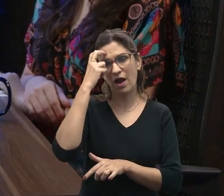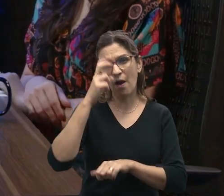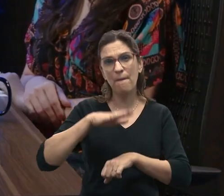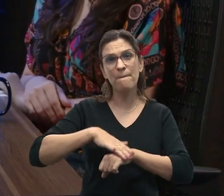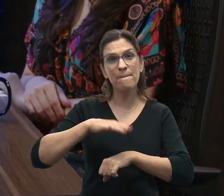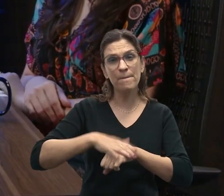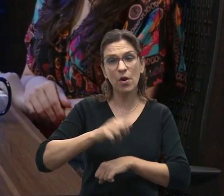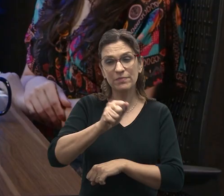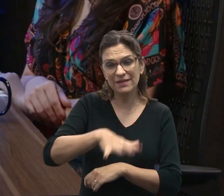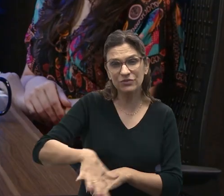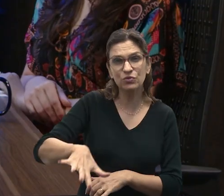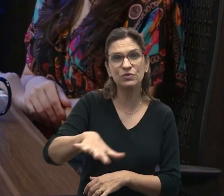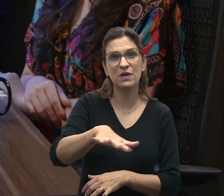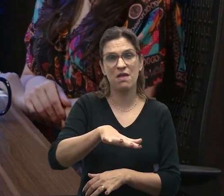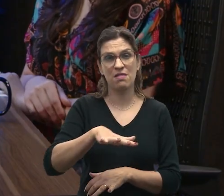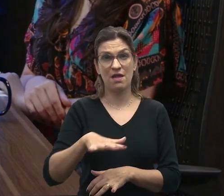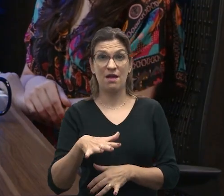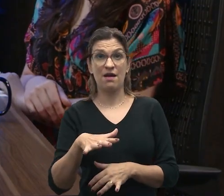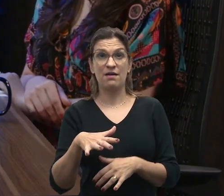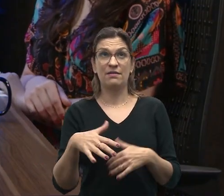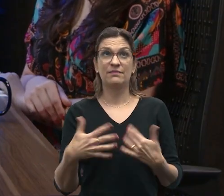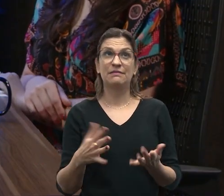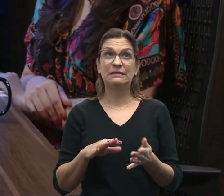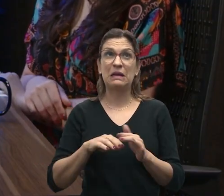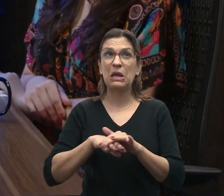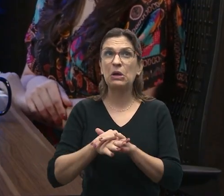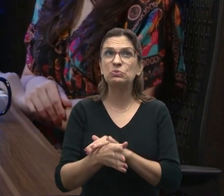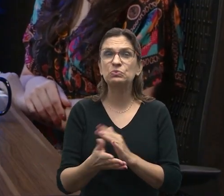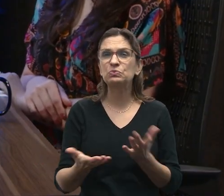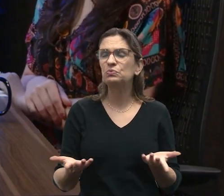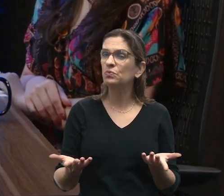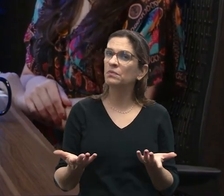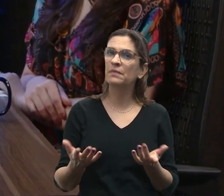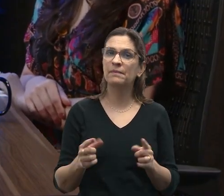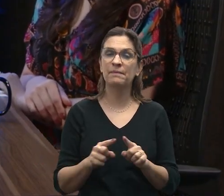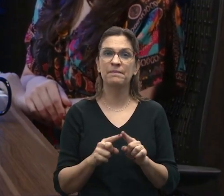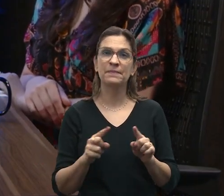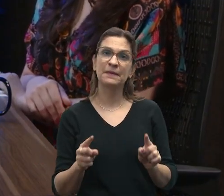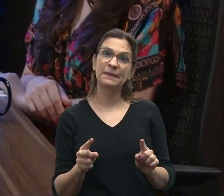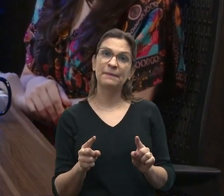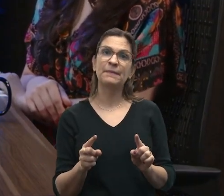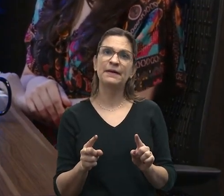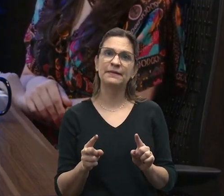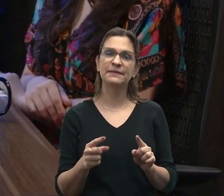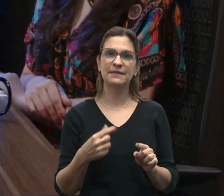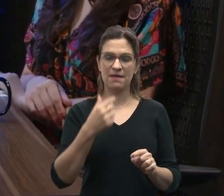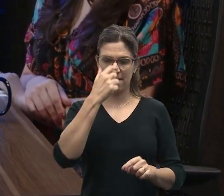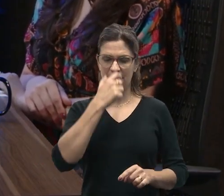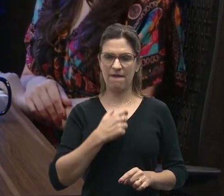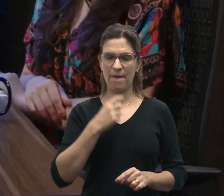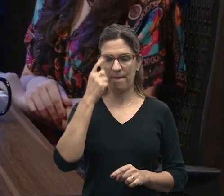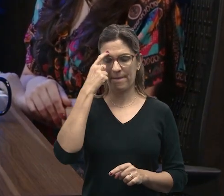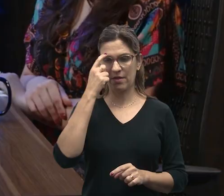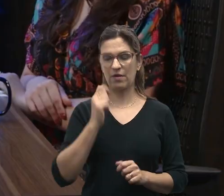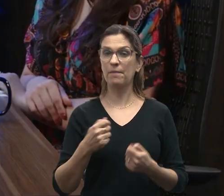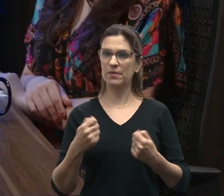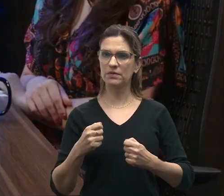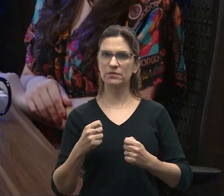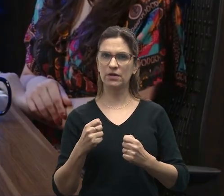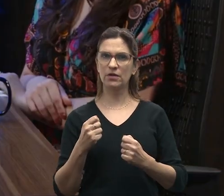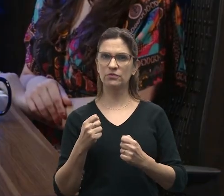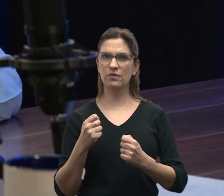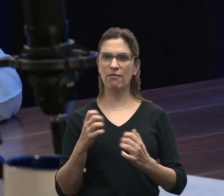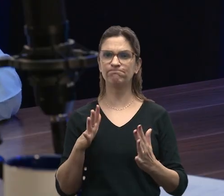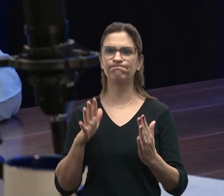assim, fala, olha, eu vou colocar isso aí na caixinha das situações que eu tenho que enfrentar e não vou personalizar, não